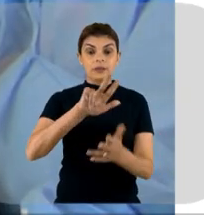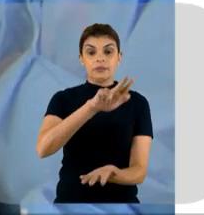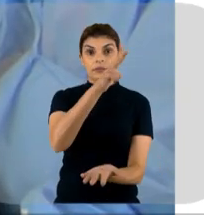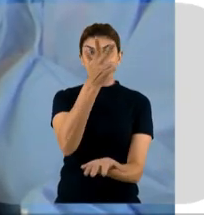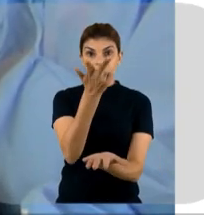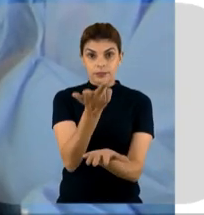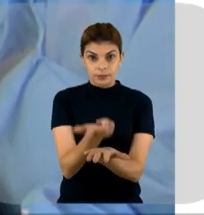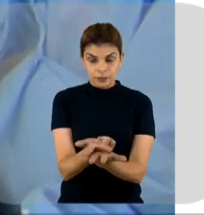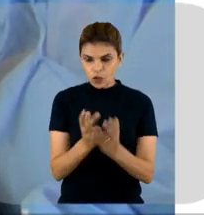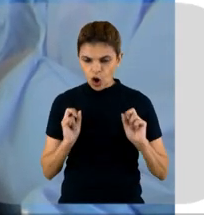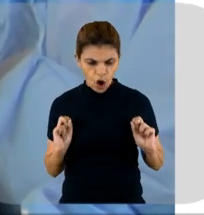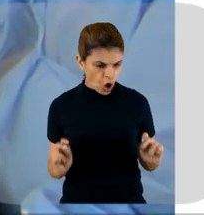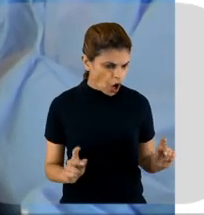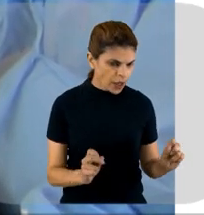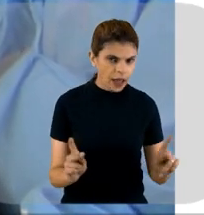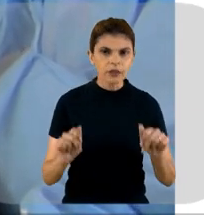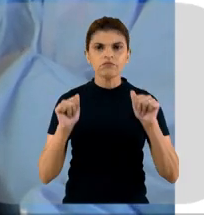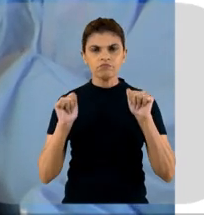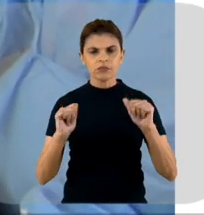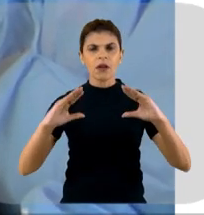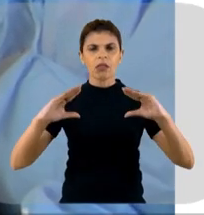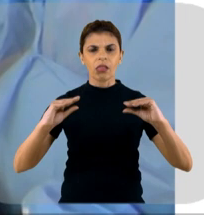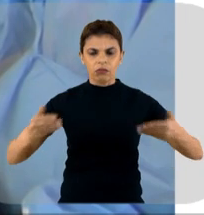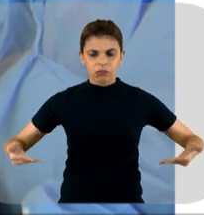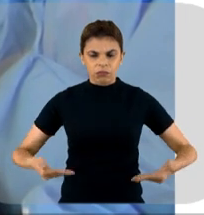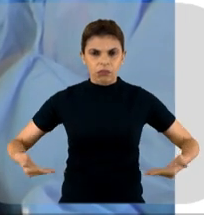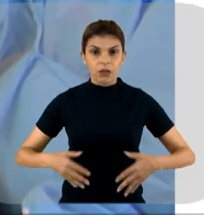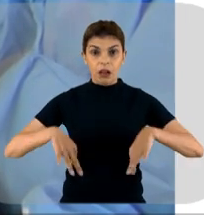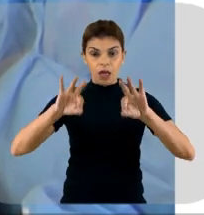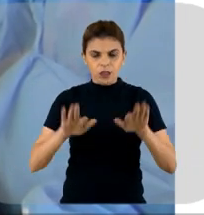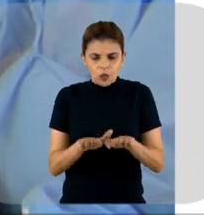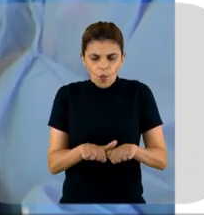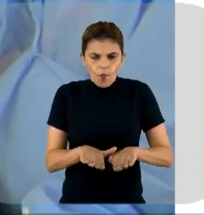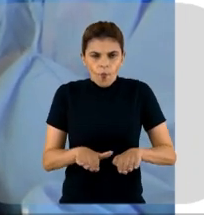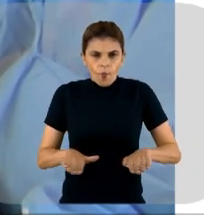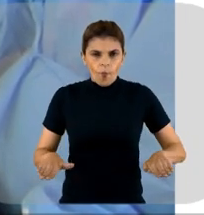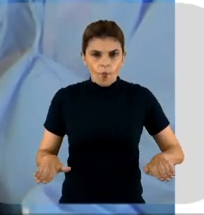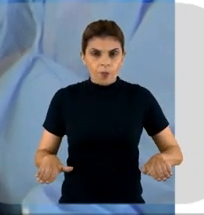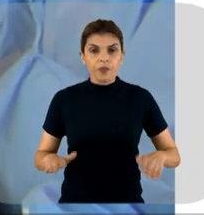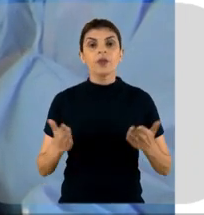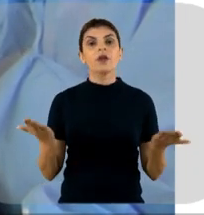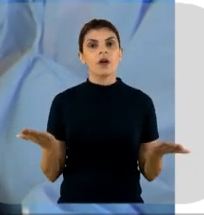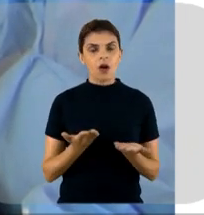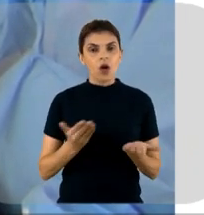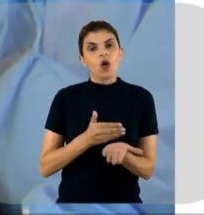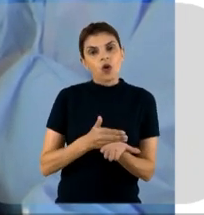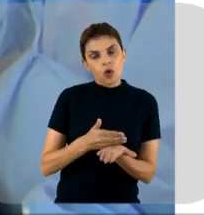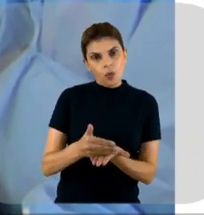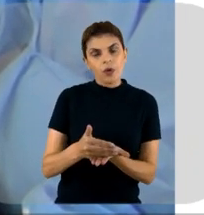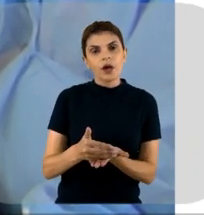Quando o paciente estiver em prona e toda a sua posição estiver otimizada, com os coxins e lençol